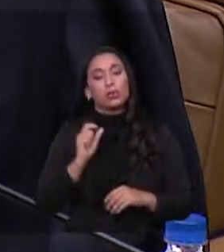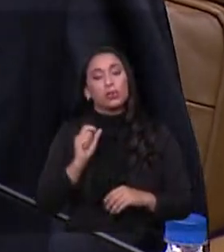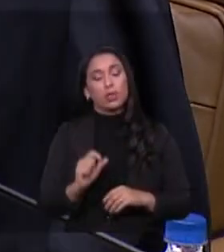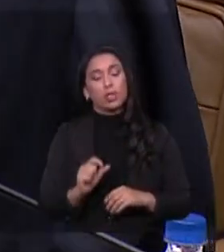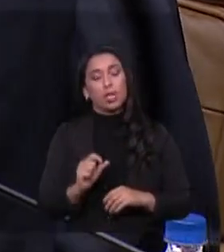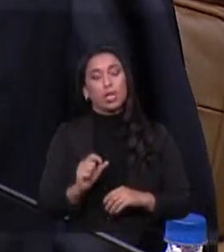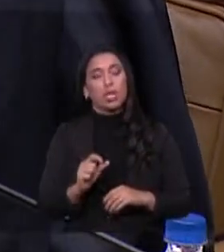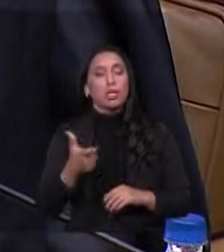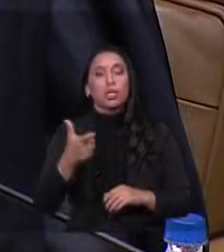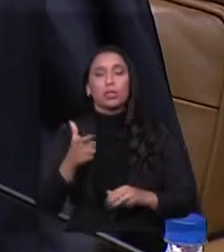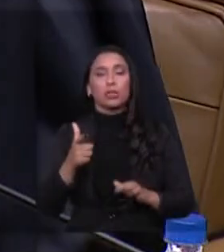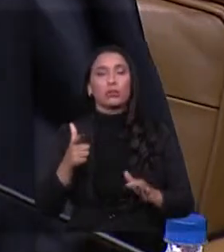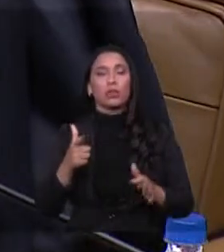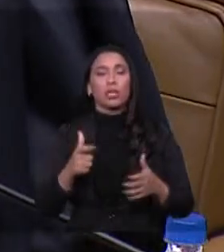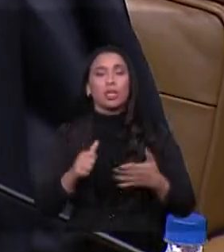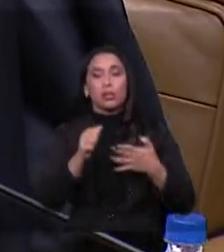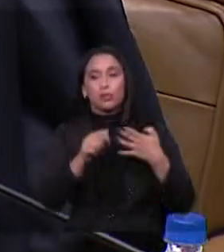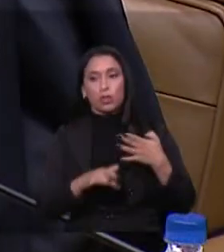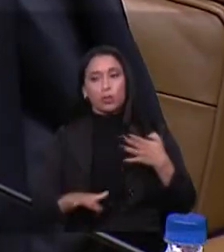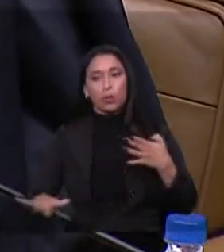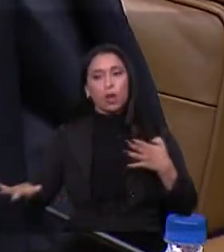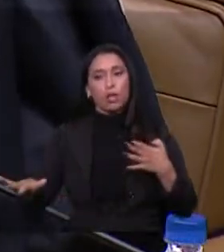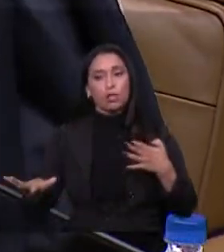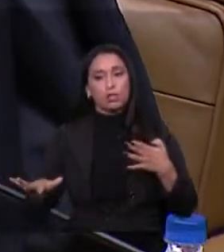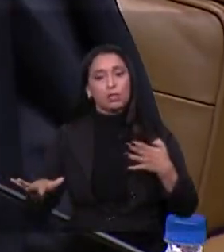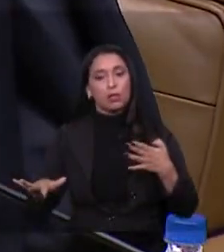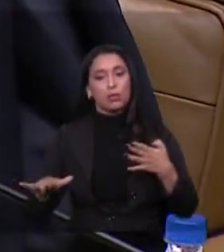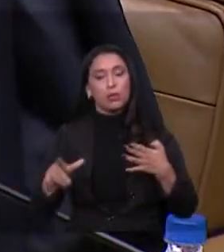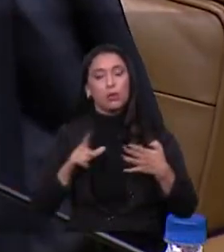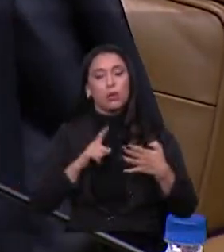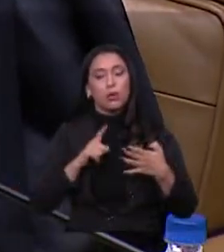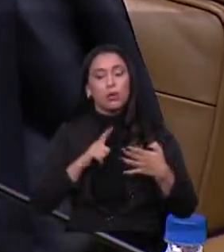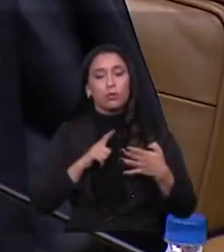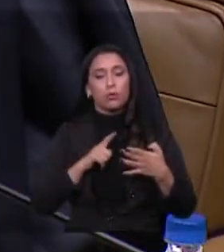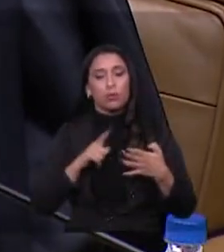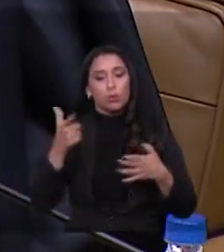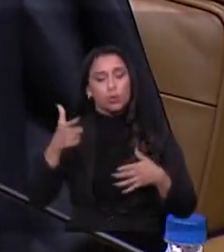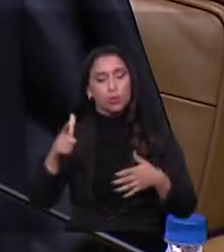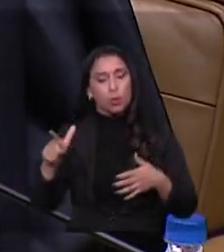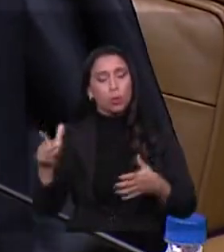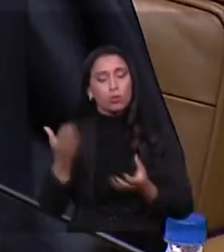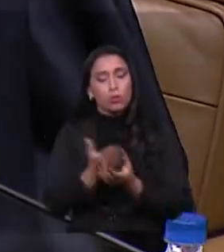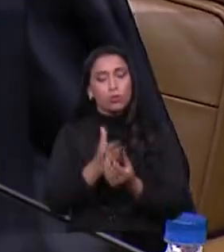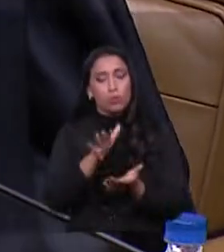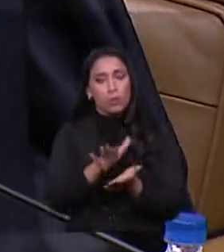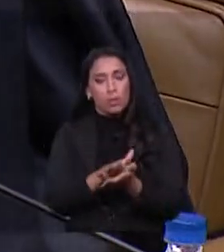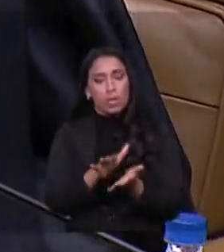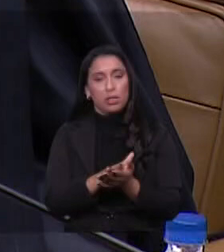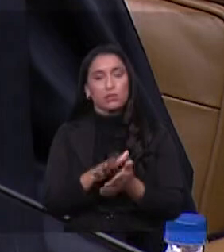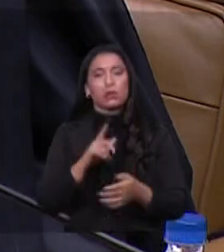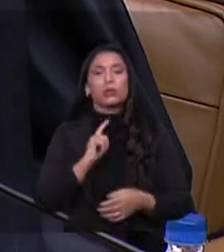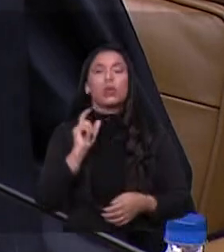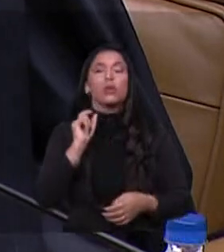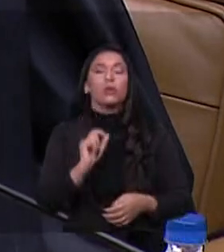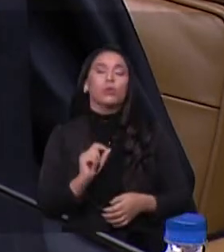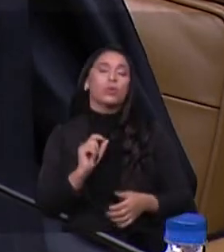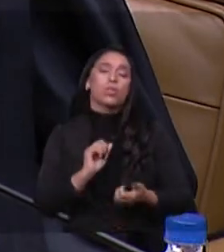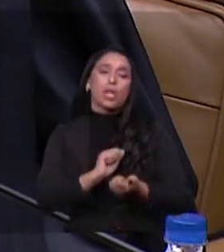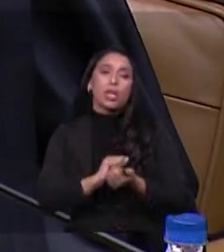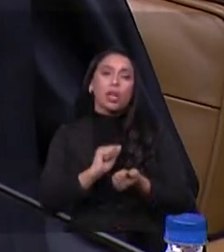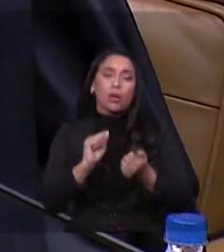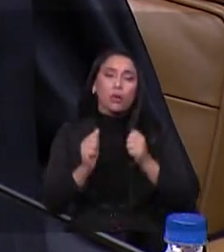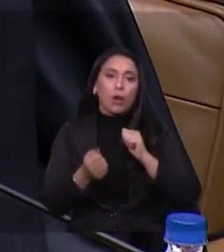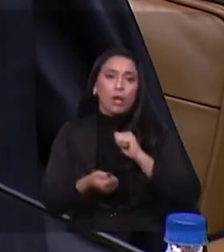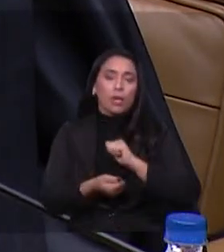caráter vinculante, ou seja, o que o voto propõe. Com a palavra, excelentíssimo senhor ministro relator do feito, o ministro Luiz Edson Fachin. Daquilo